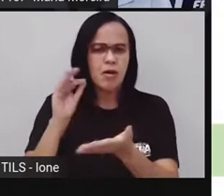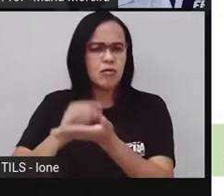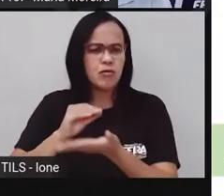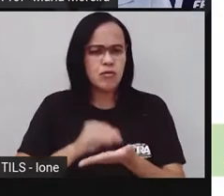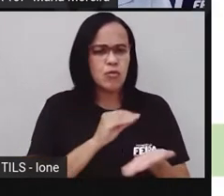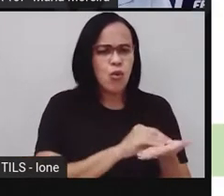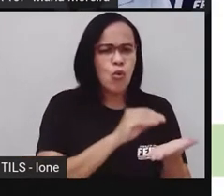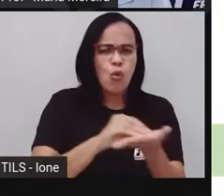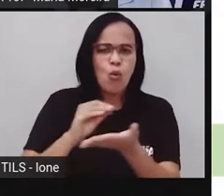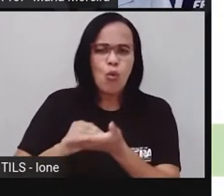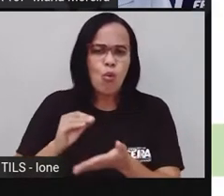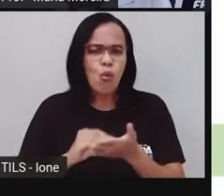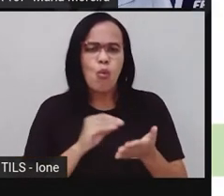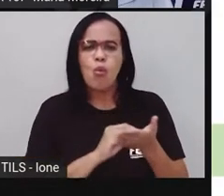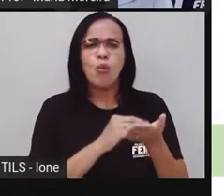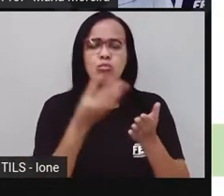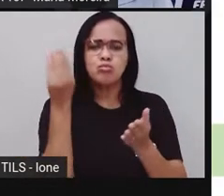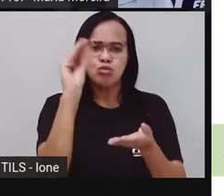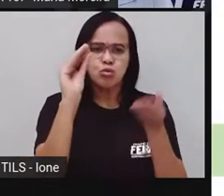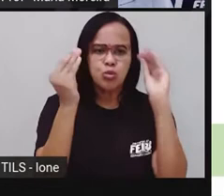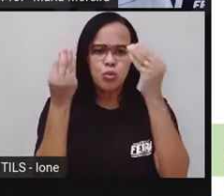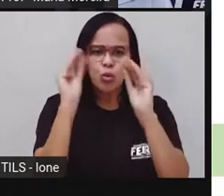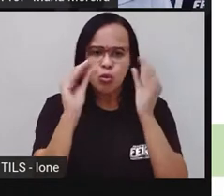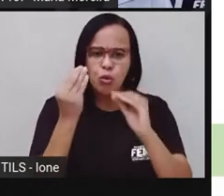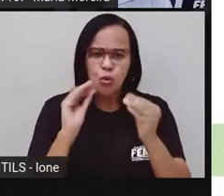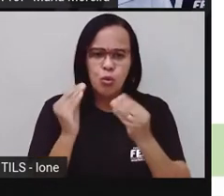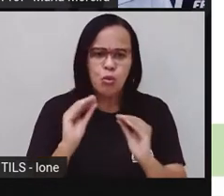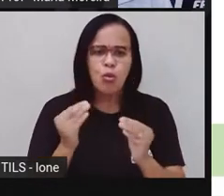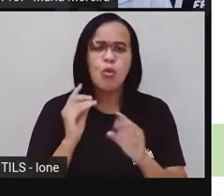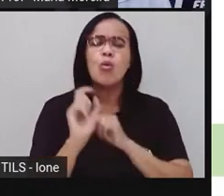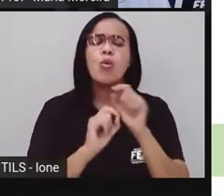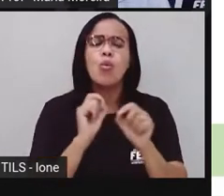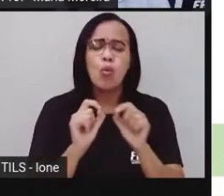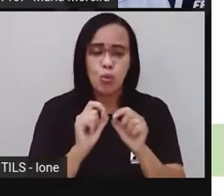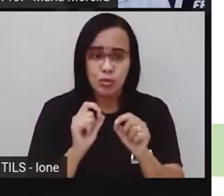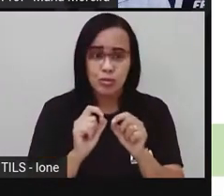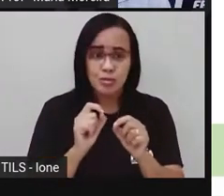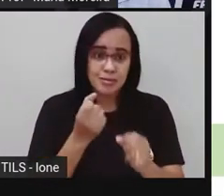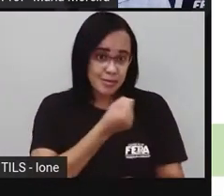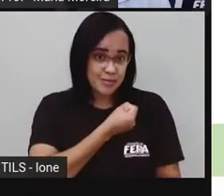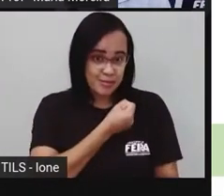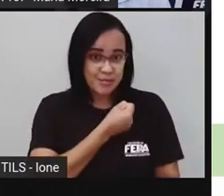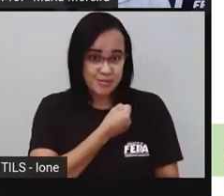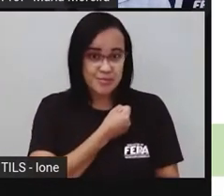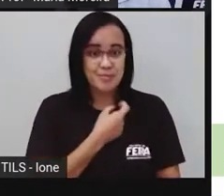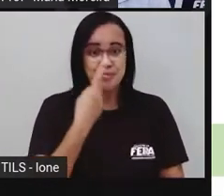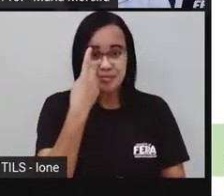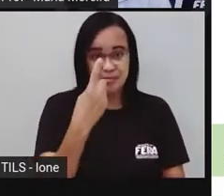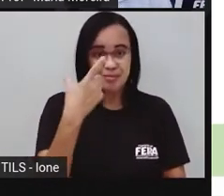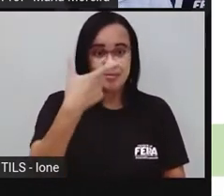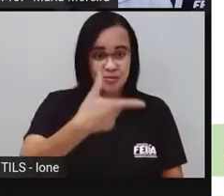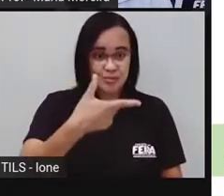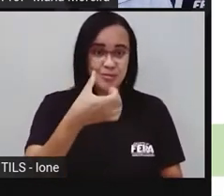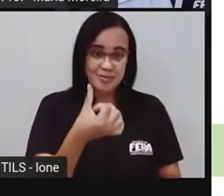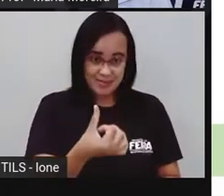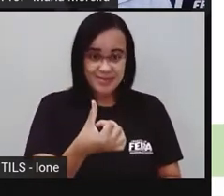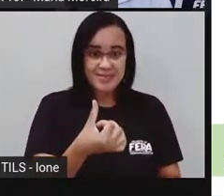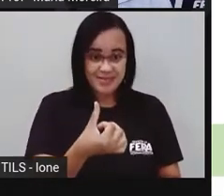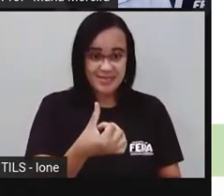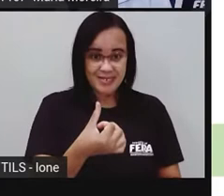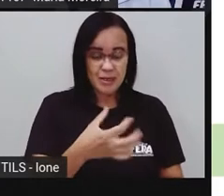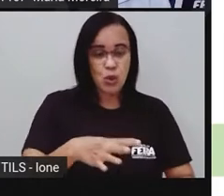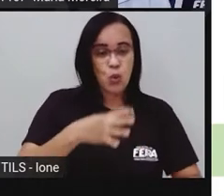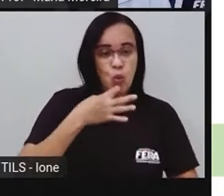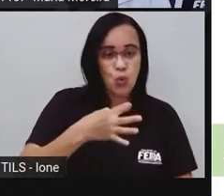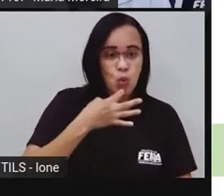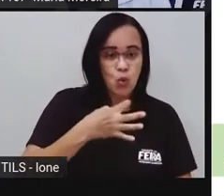dados nossa aula de número 126 como a pro já tinha dito né já havia dito ali